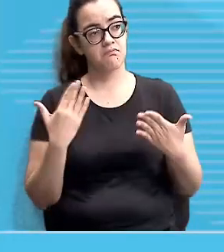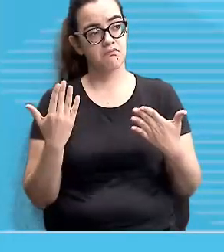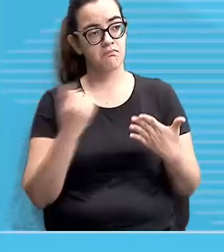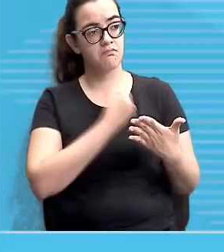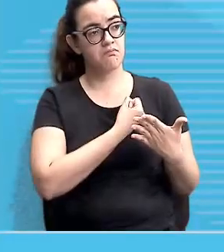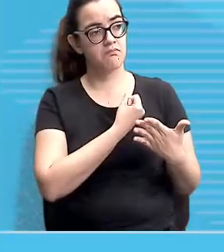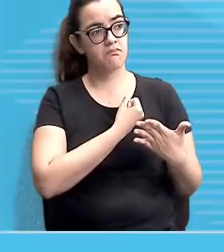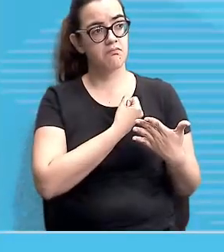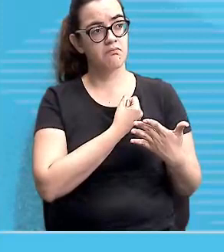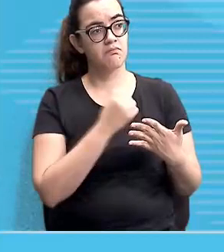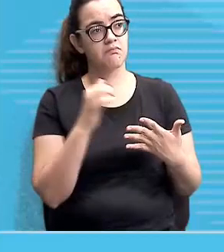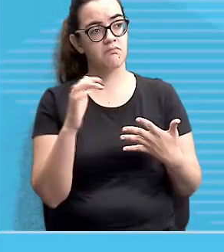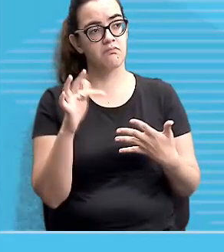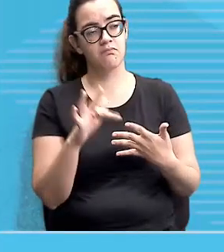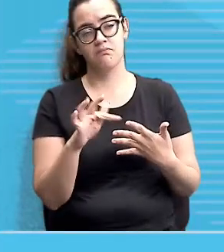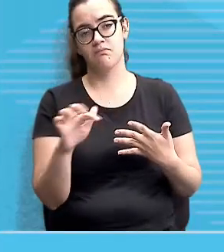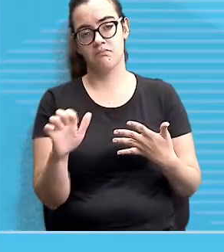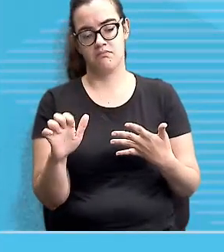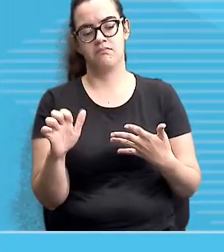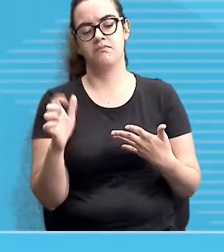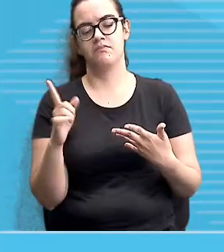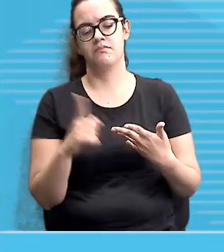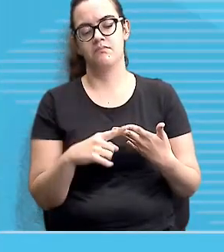é o ferro né